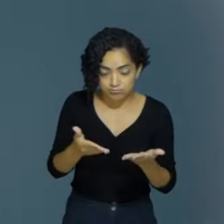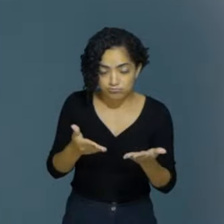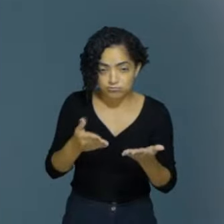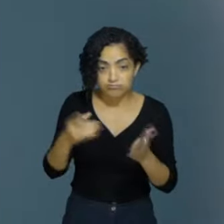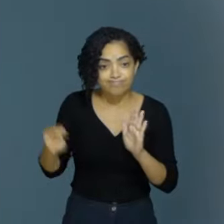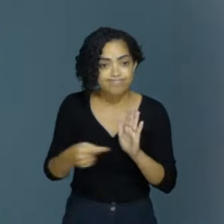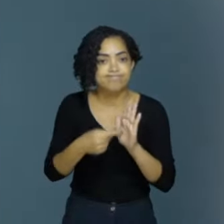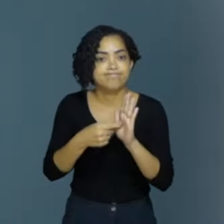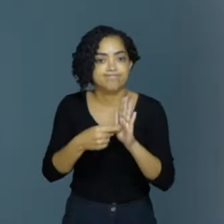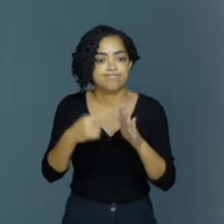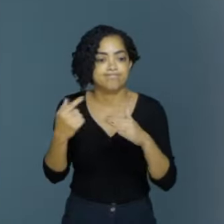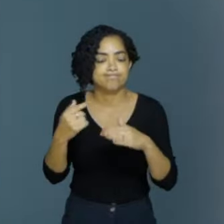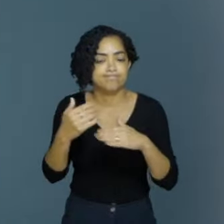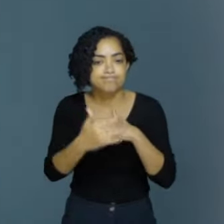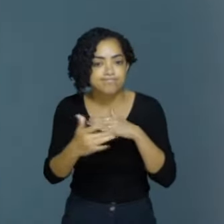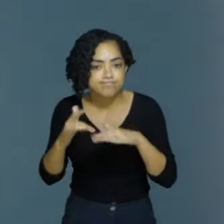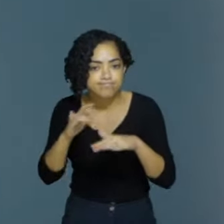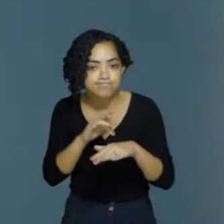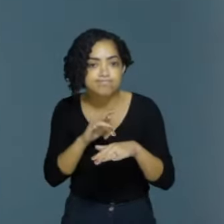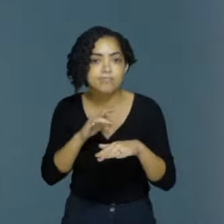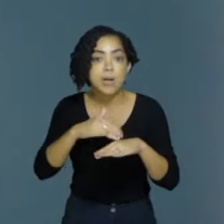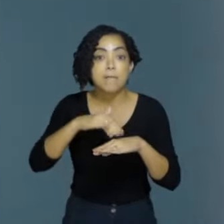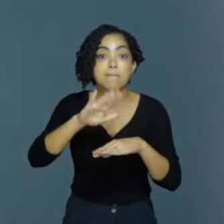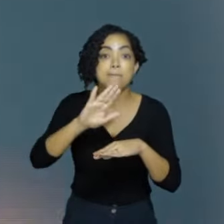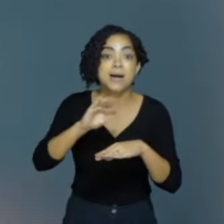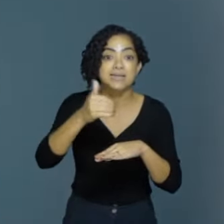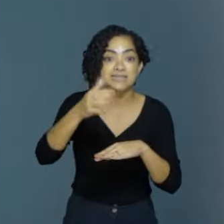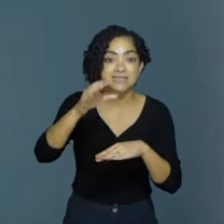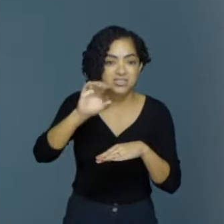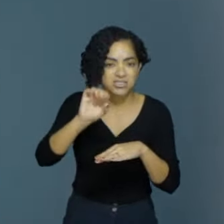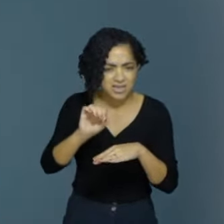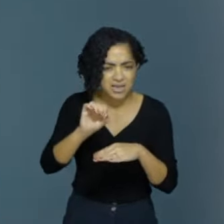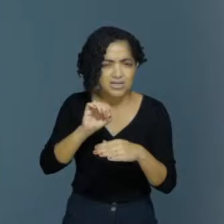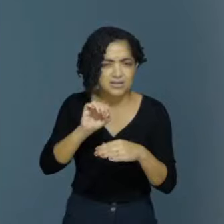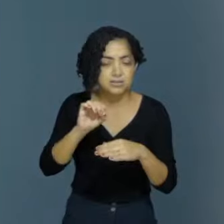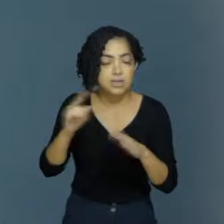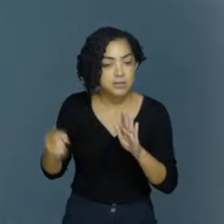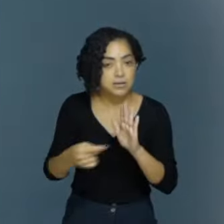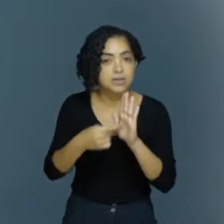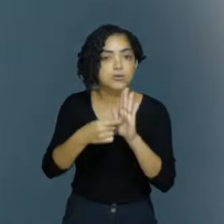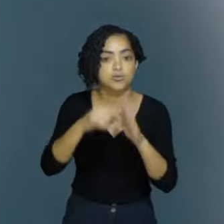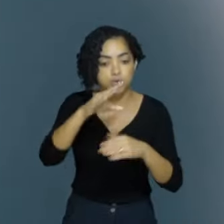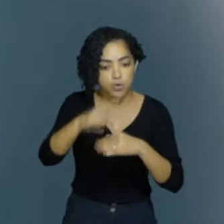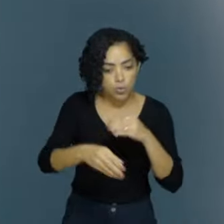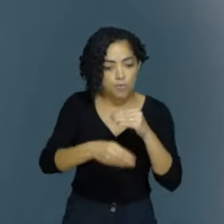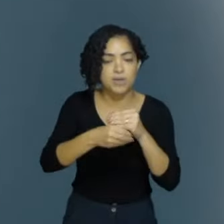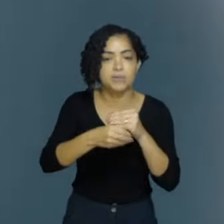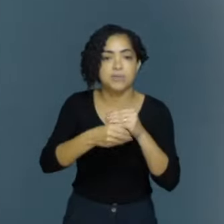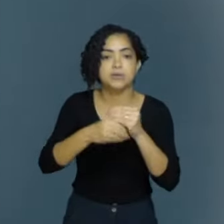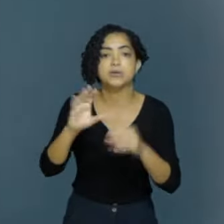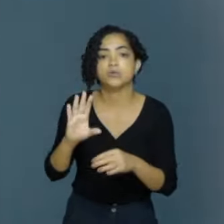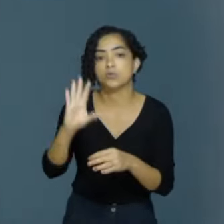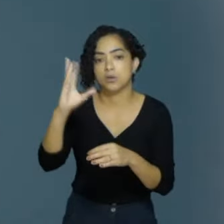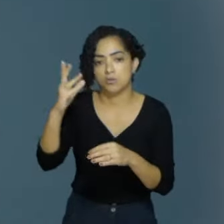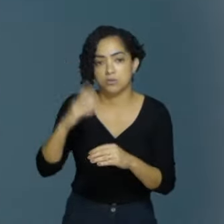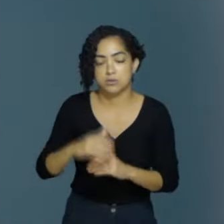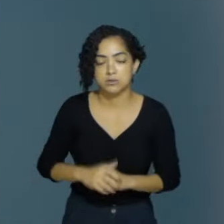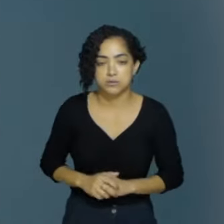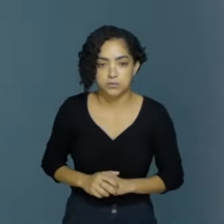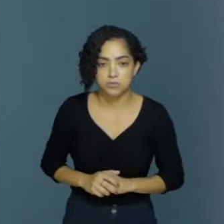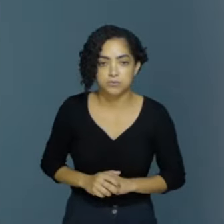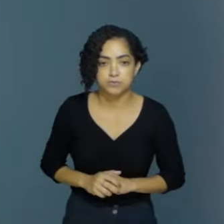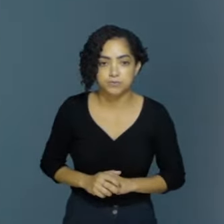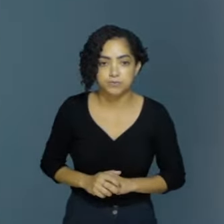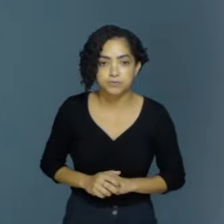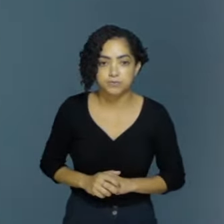redes sociais, nós recebemos mais de 10 manifestações, outras denúncias complementando a informação que nós já vimos publicado